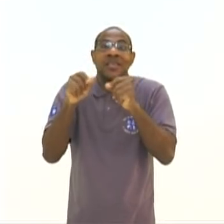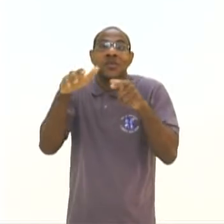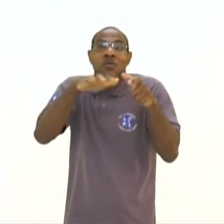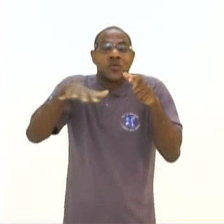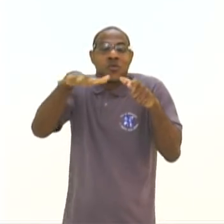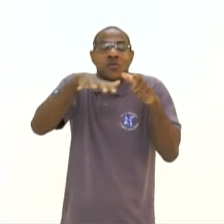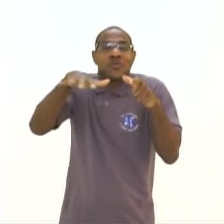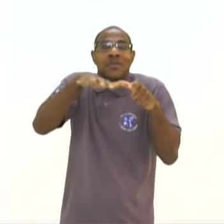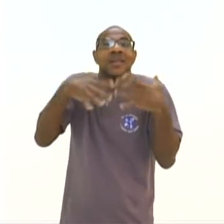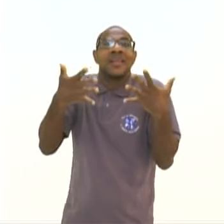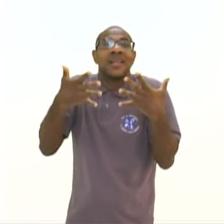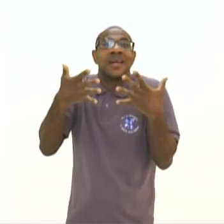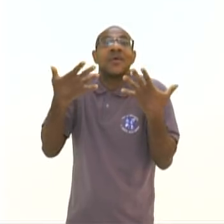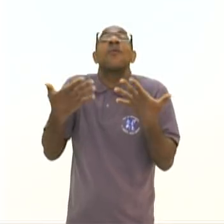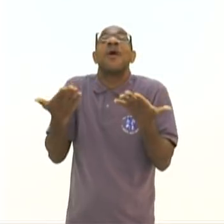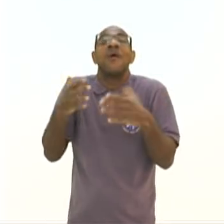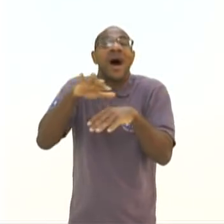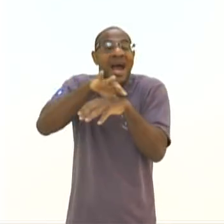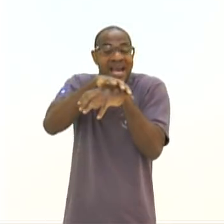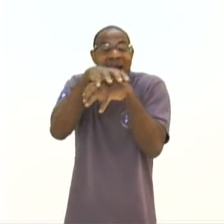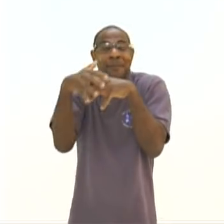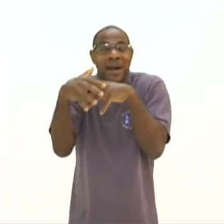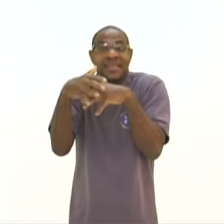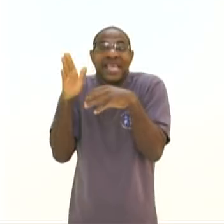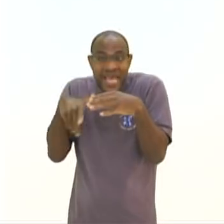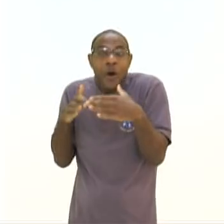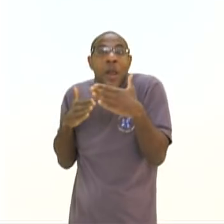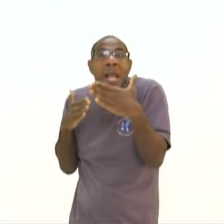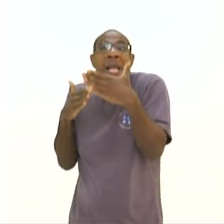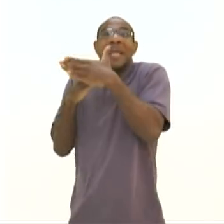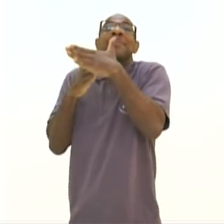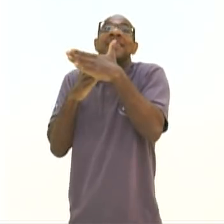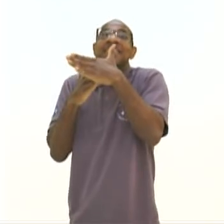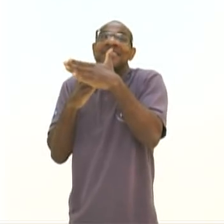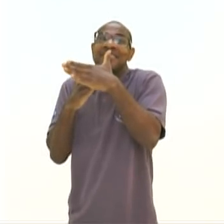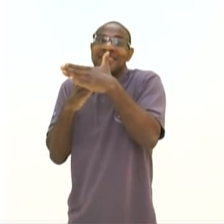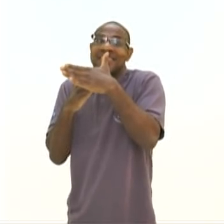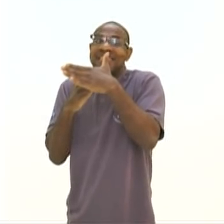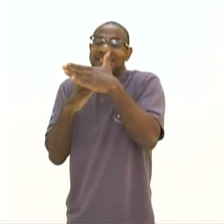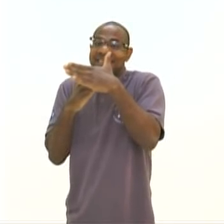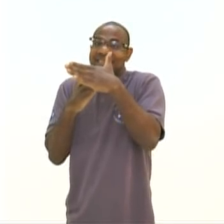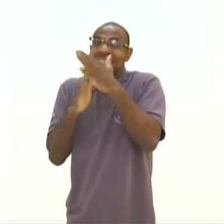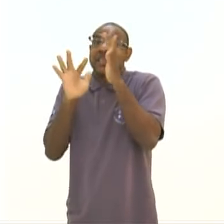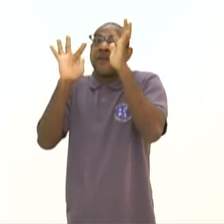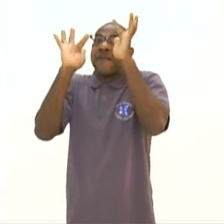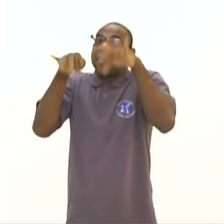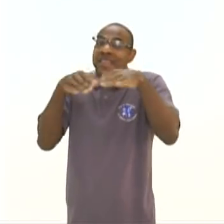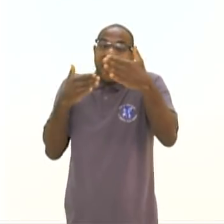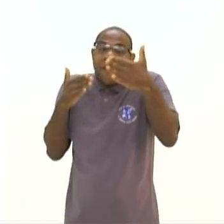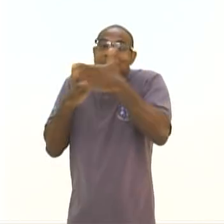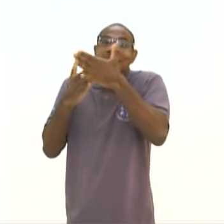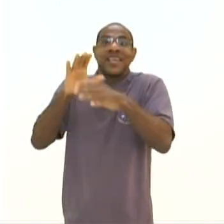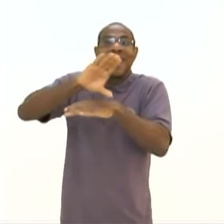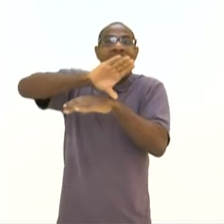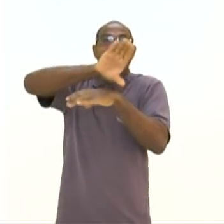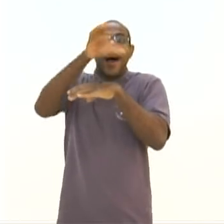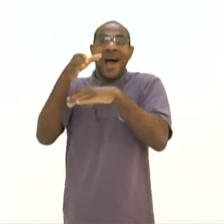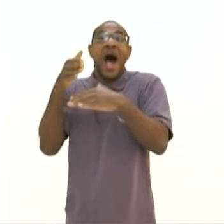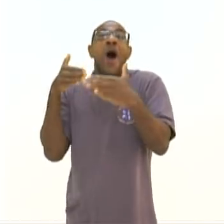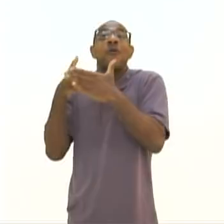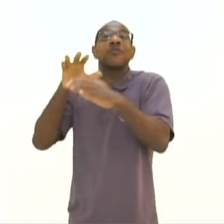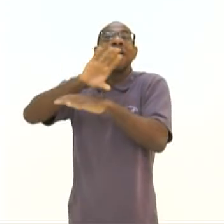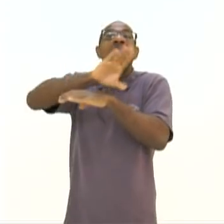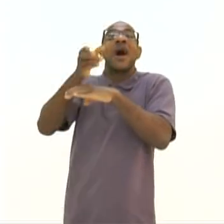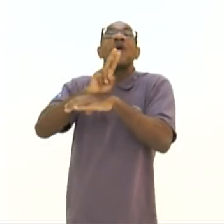espaço. Qual é aquela camada que é o limite? Encerra-se, né, o planeta Terra com as suas